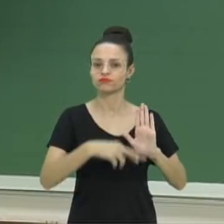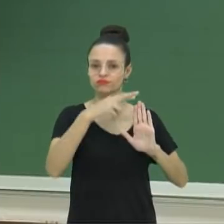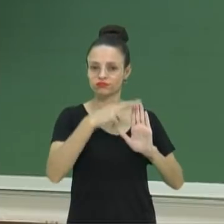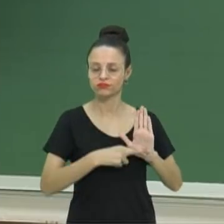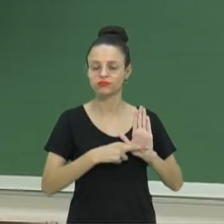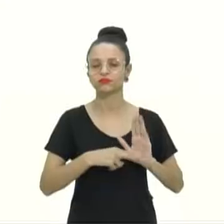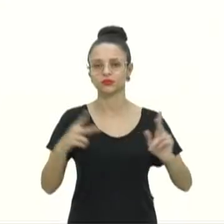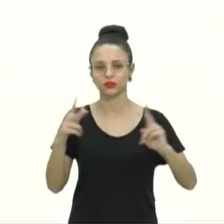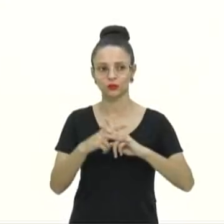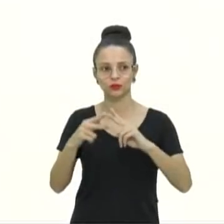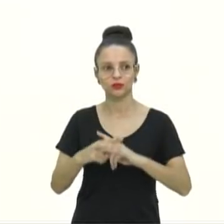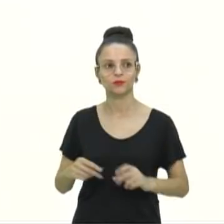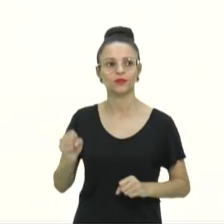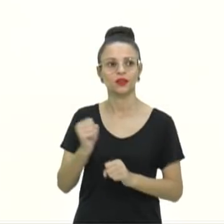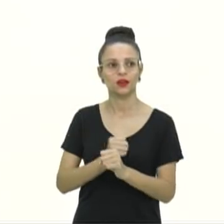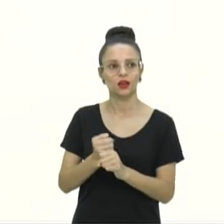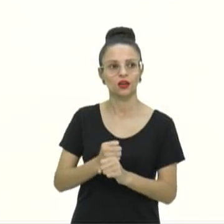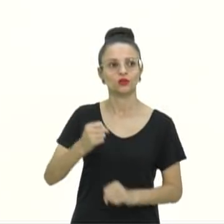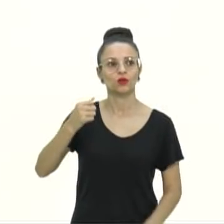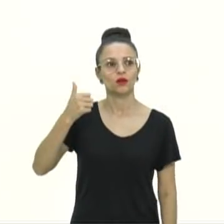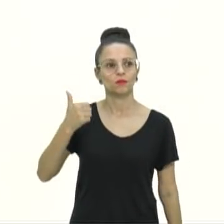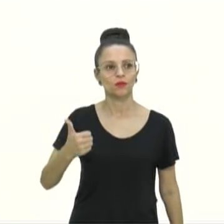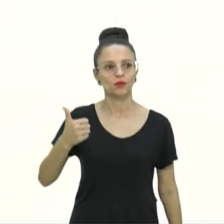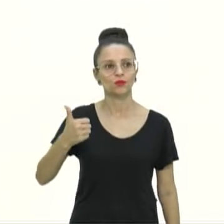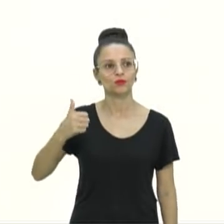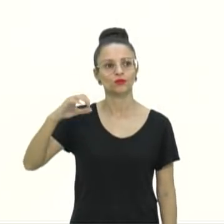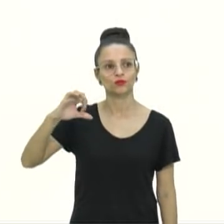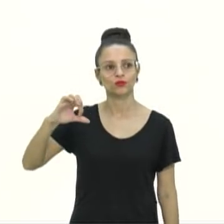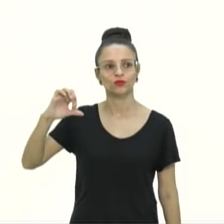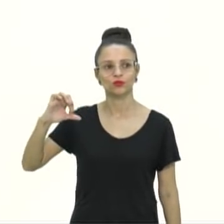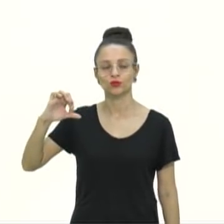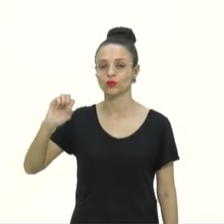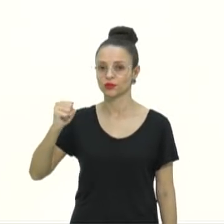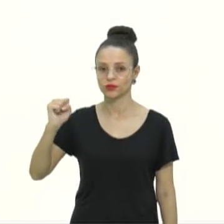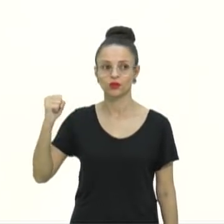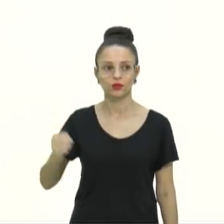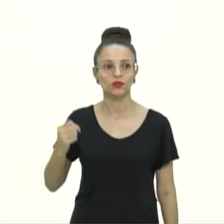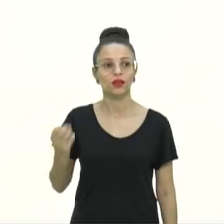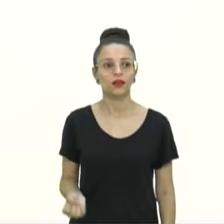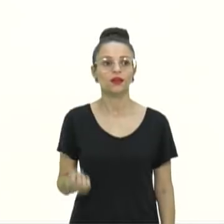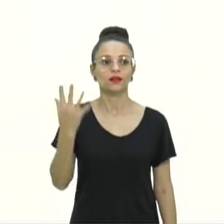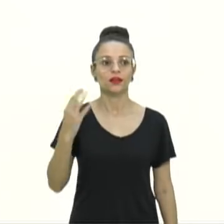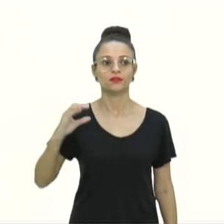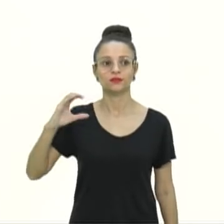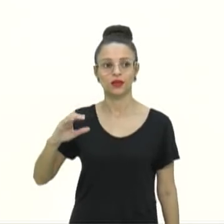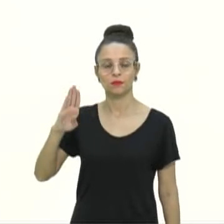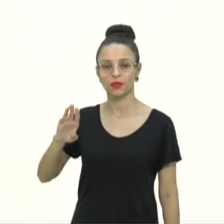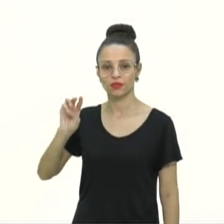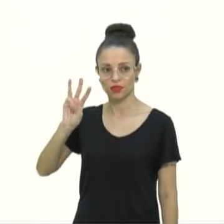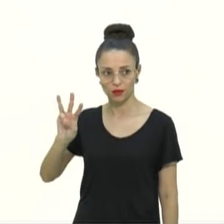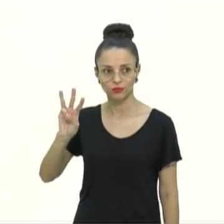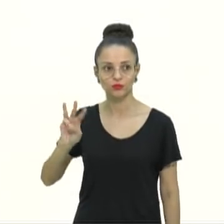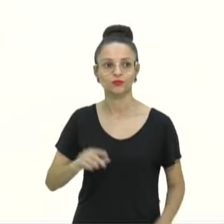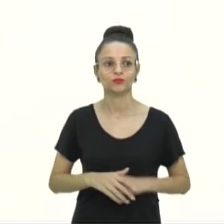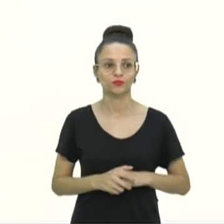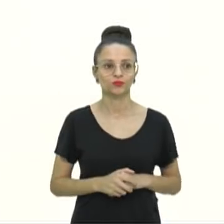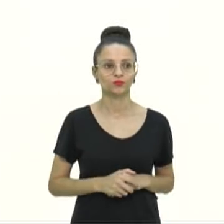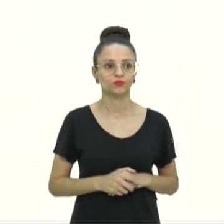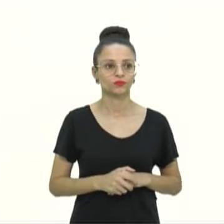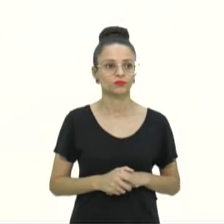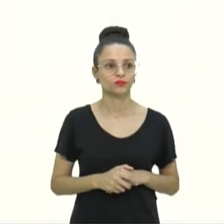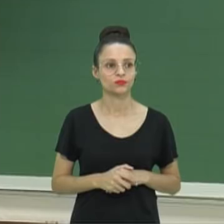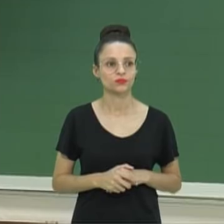E em 1988 é criada a Confederação Brasileira de Wrestling, que é a CBW, né? Brasil Wrestling